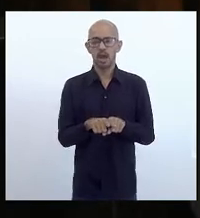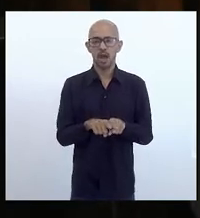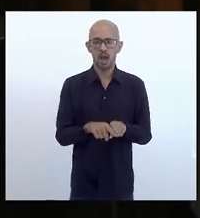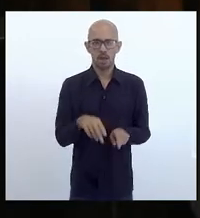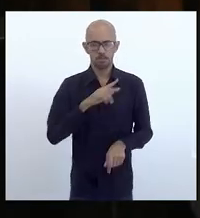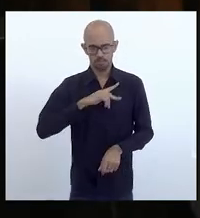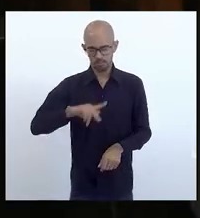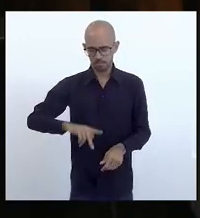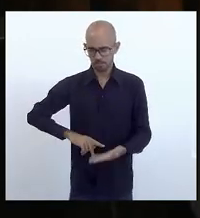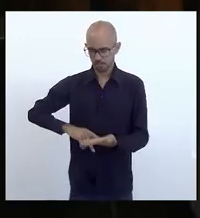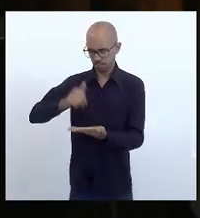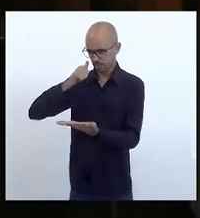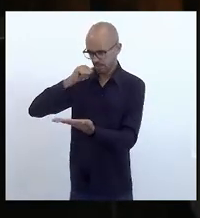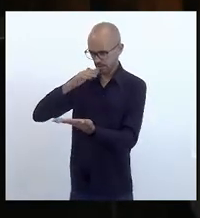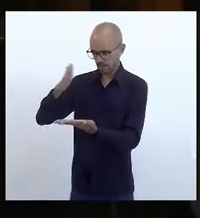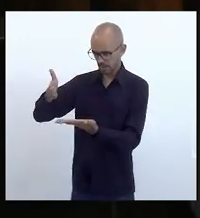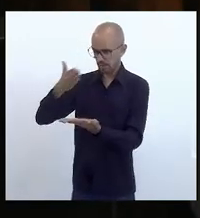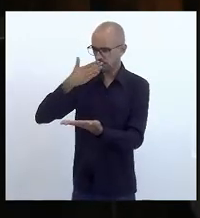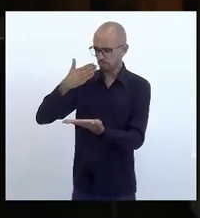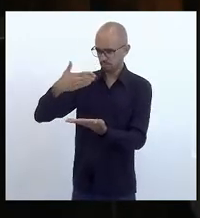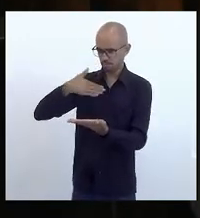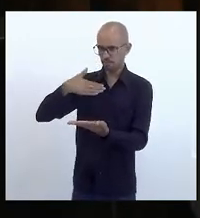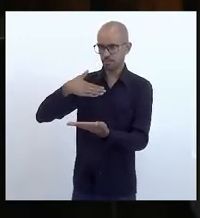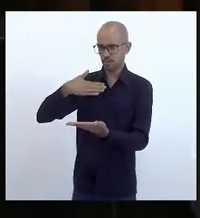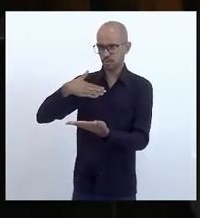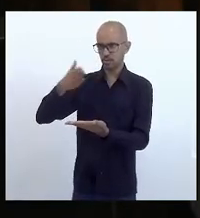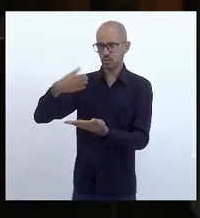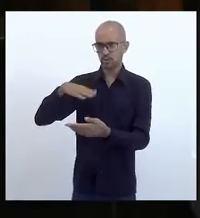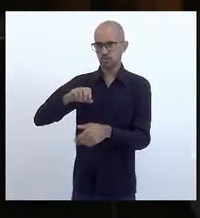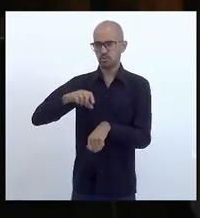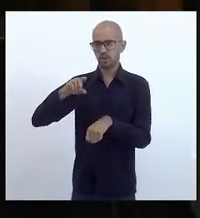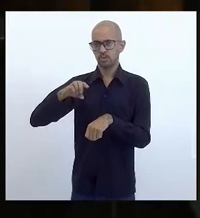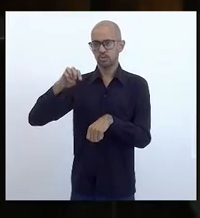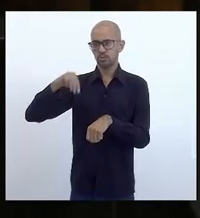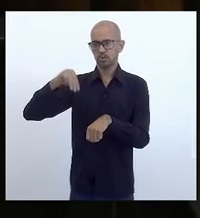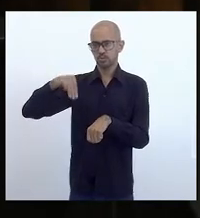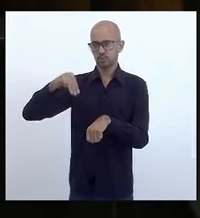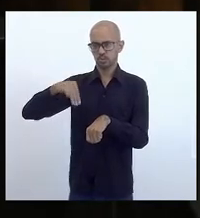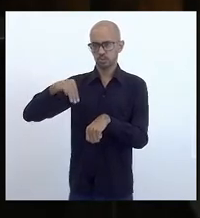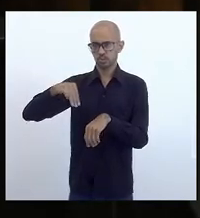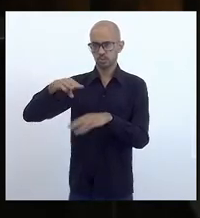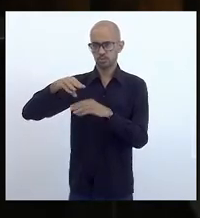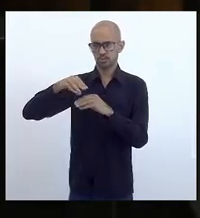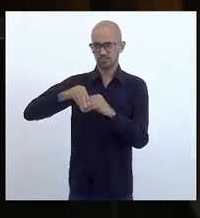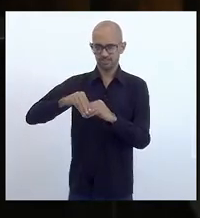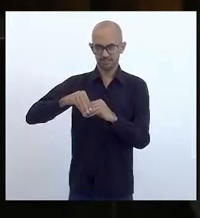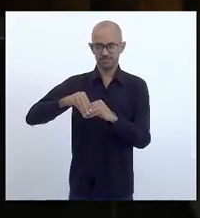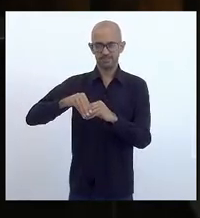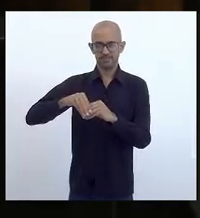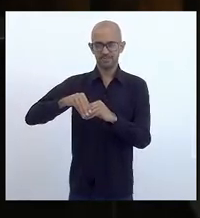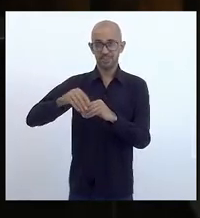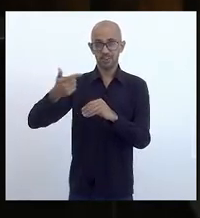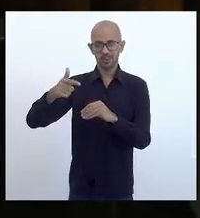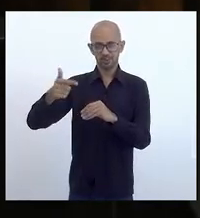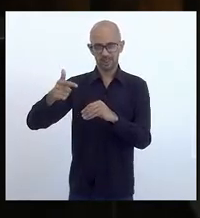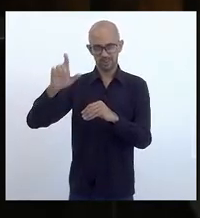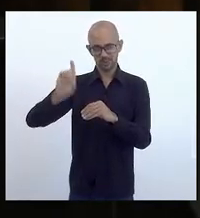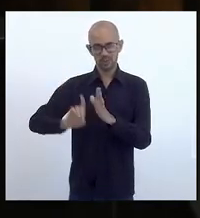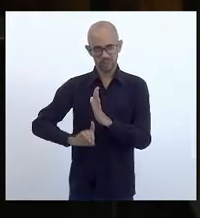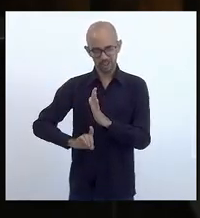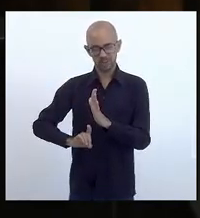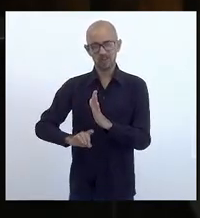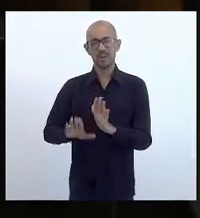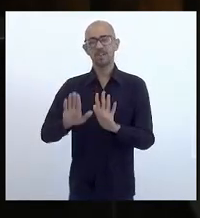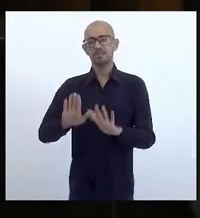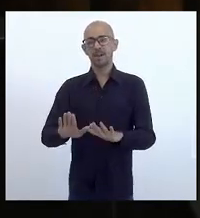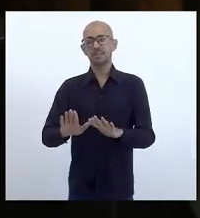tomando aqui meus minutos extraordinários que eu não teria direito, então está tomando de direito, eu vou encerrar, mas